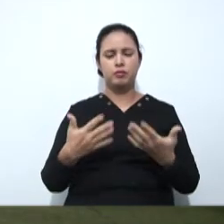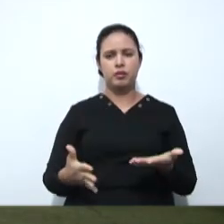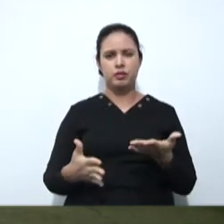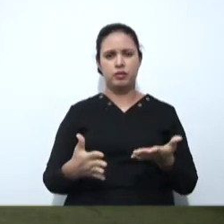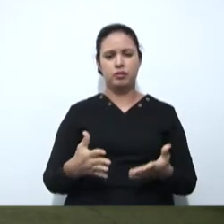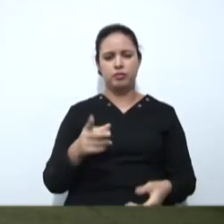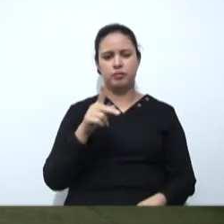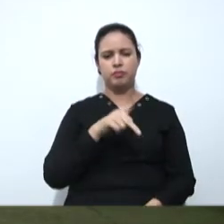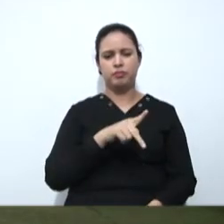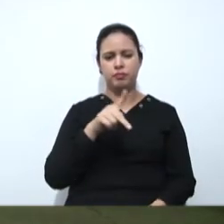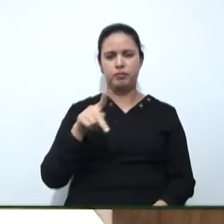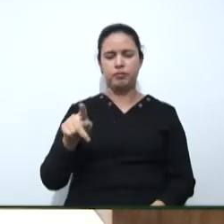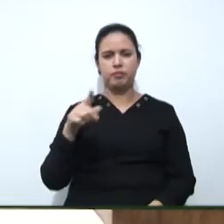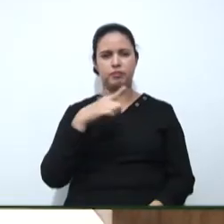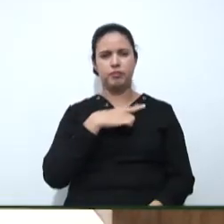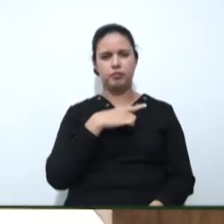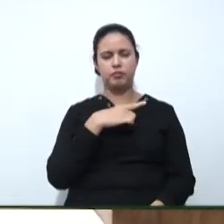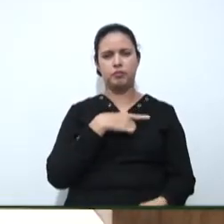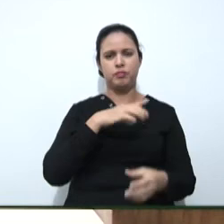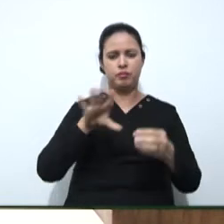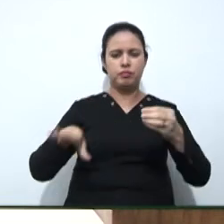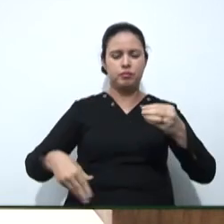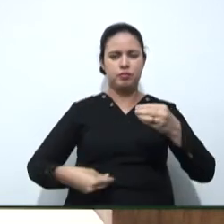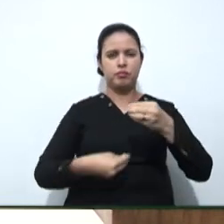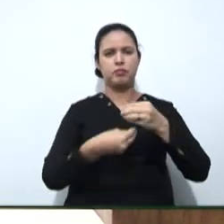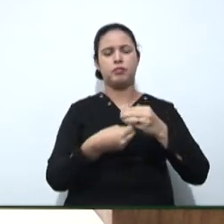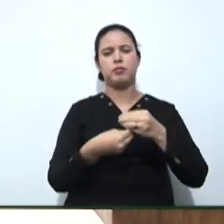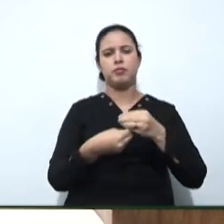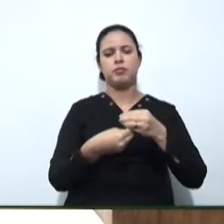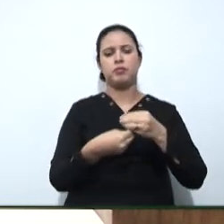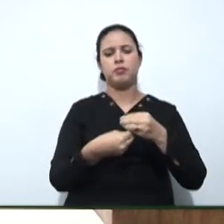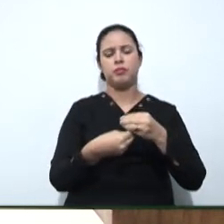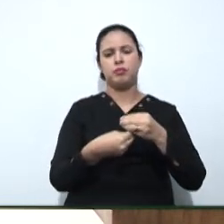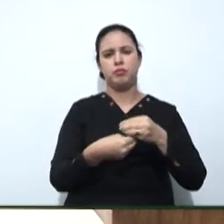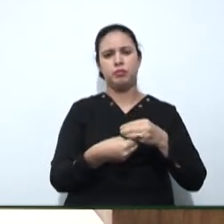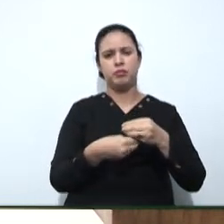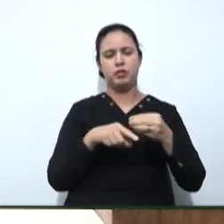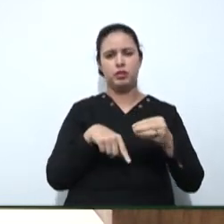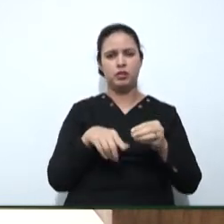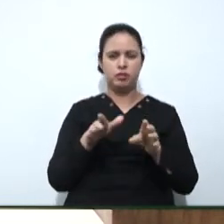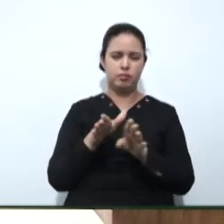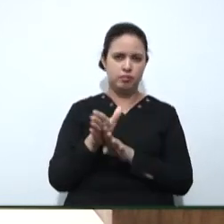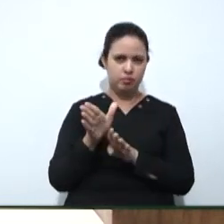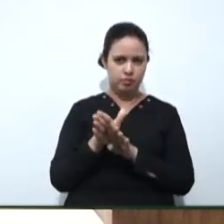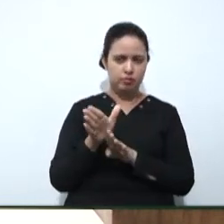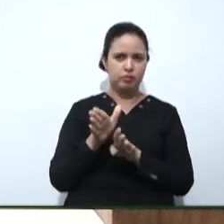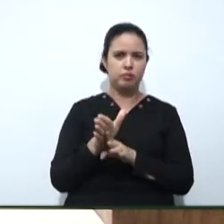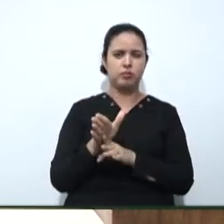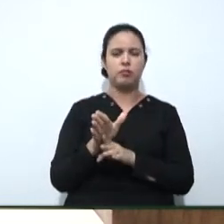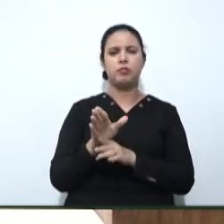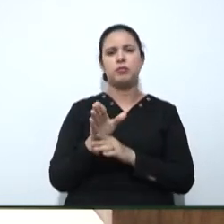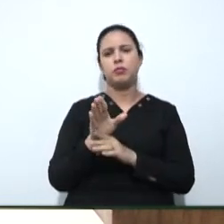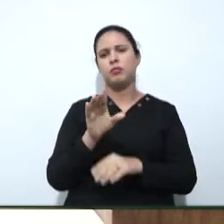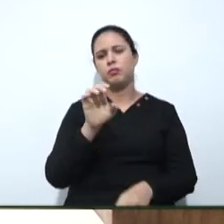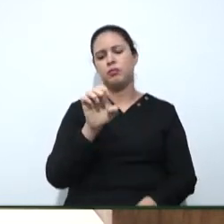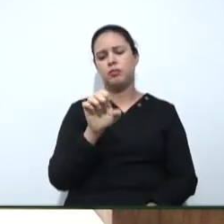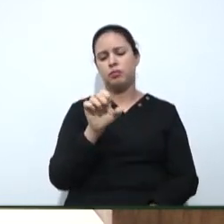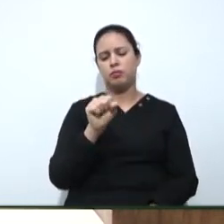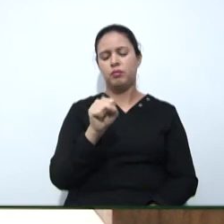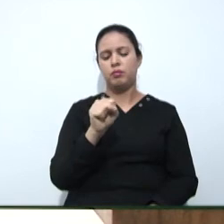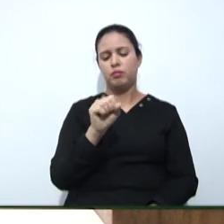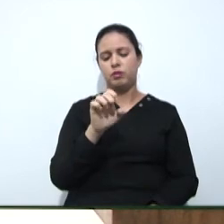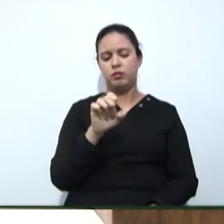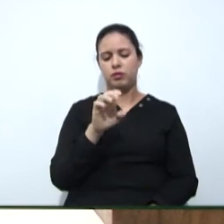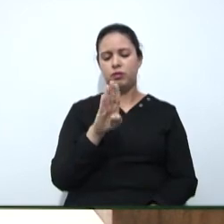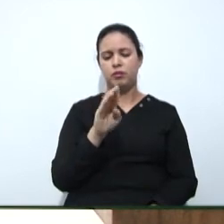fazendo aí um complemento, não é, sobre essa assessoria possível do SEBRAE, do SENAR e das incubadoras